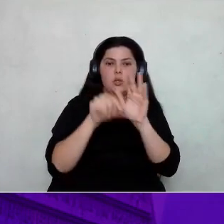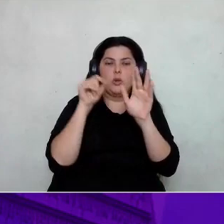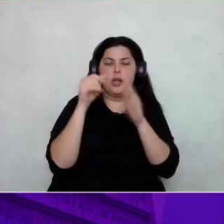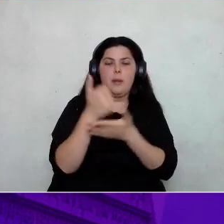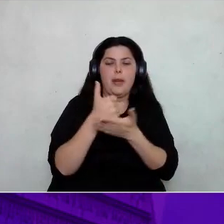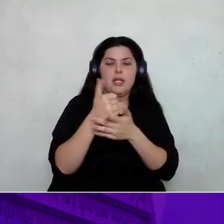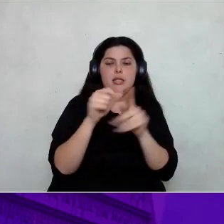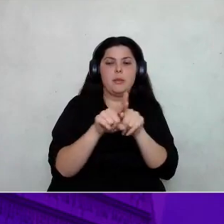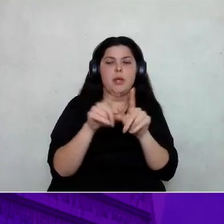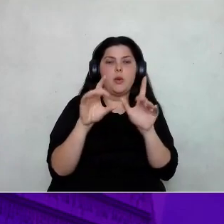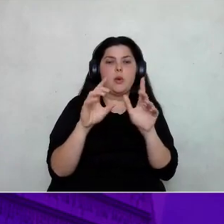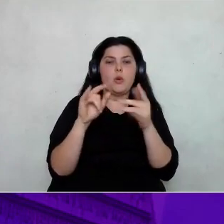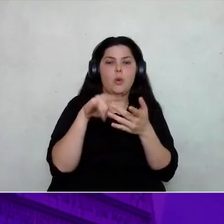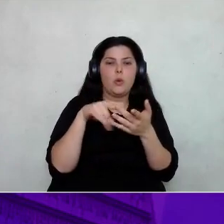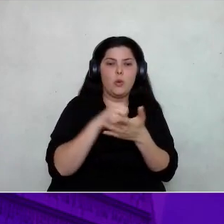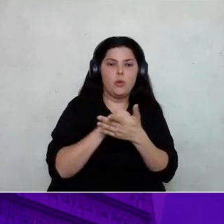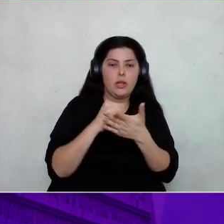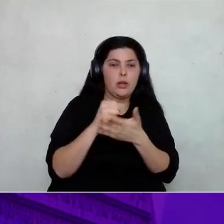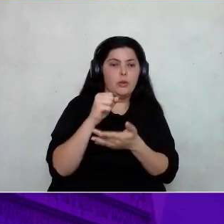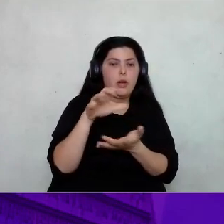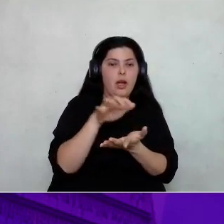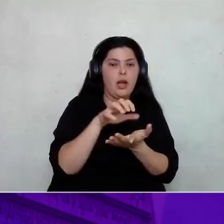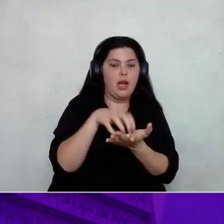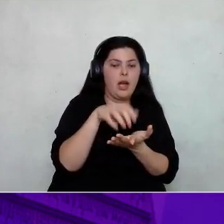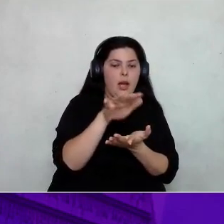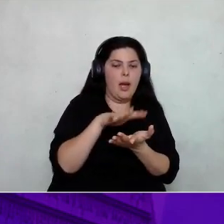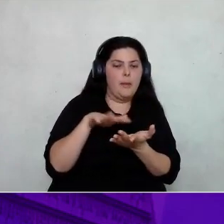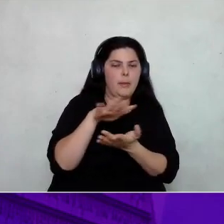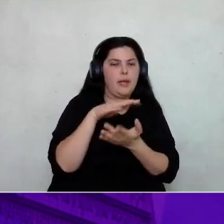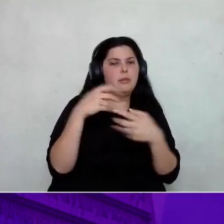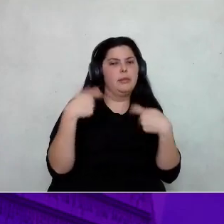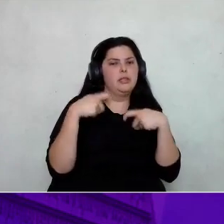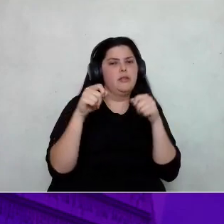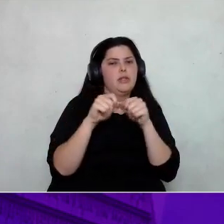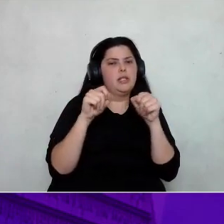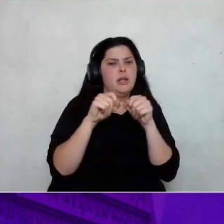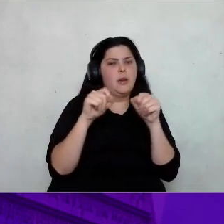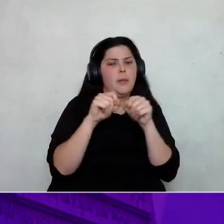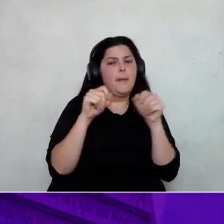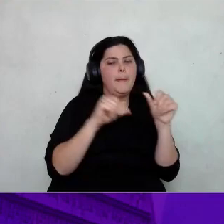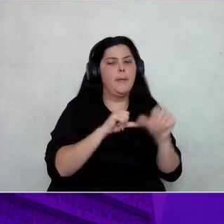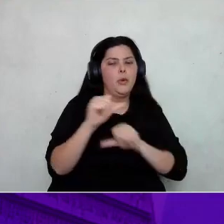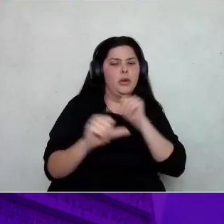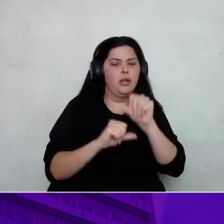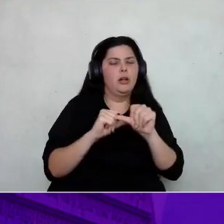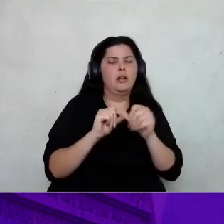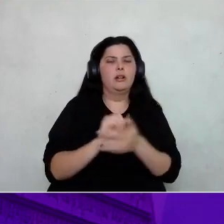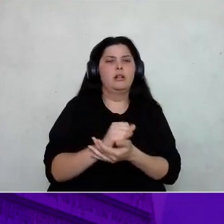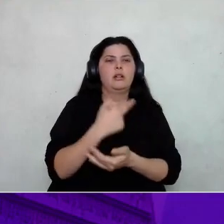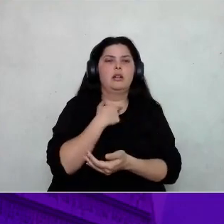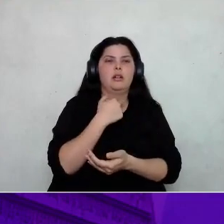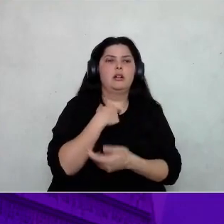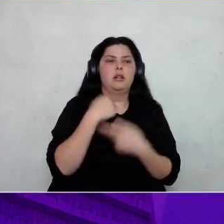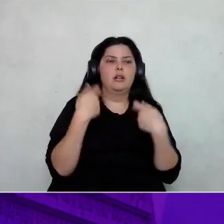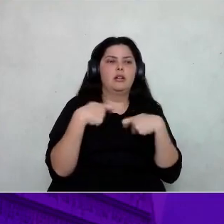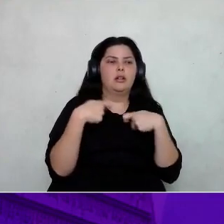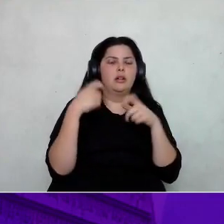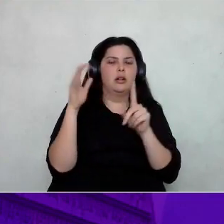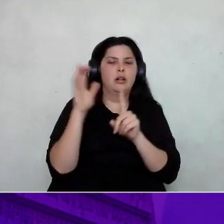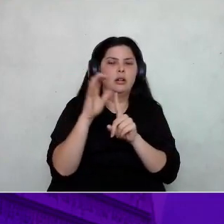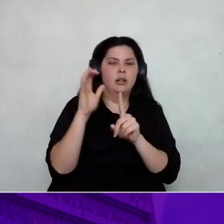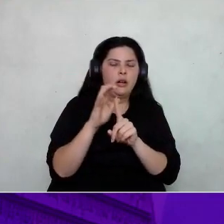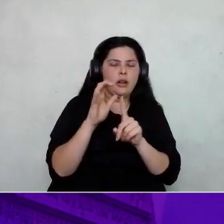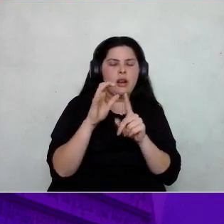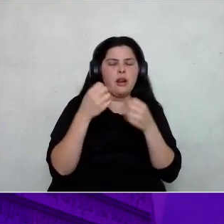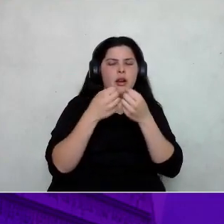API. Lembre-se que cada vez que vocês precisarem fazer uma mudança, vocês não devem precisar afetar todas as outras coisas